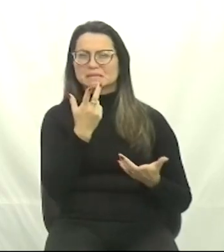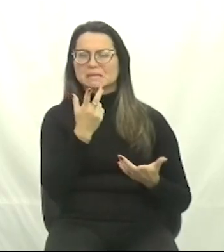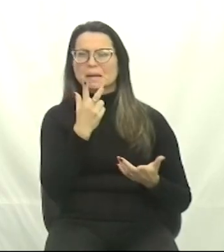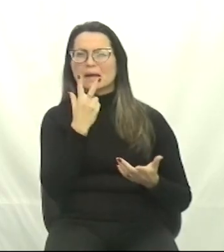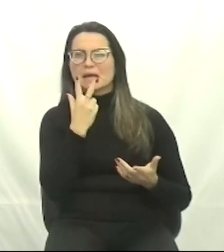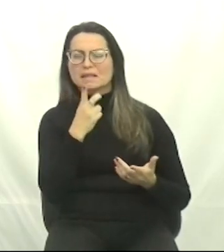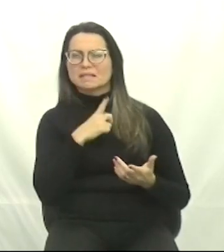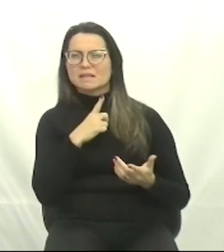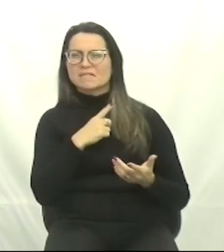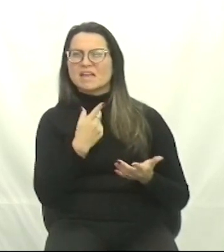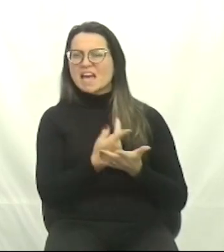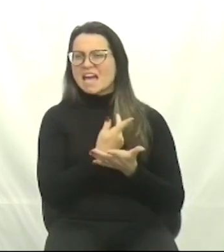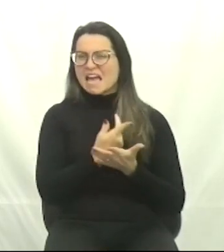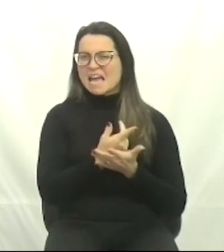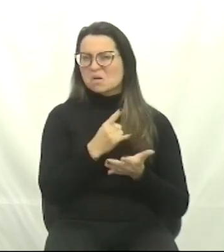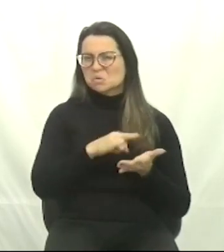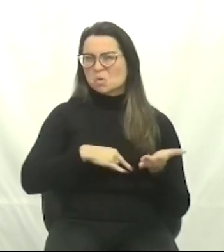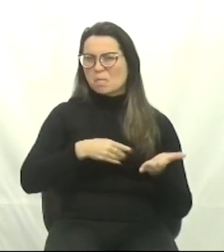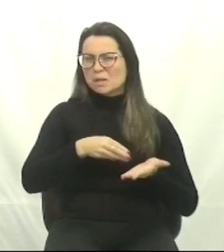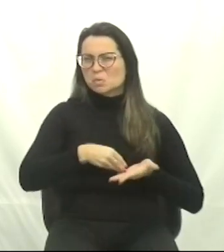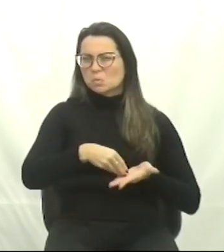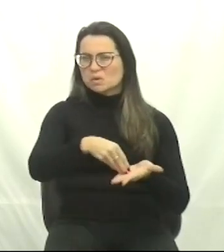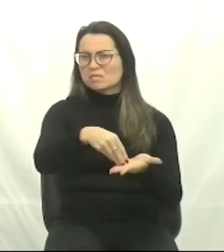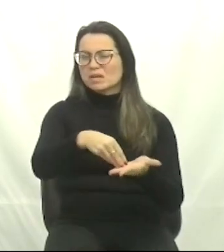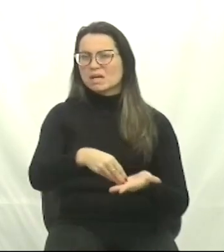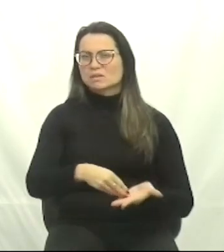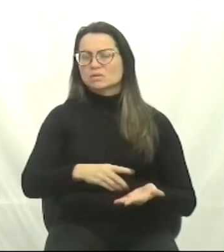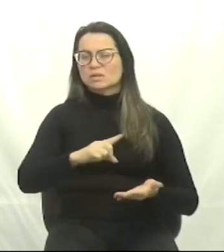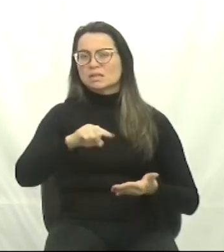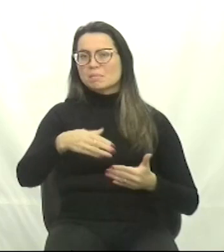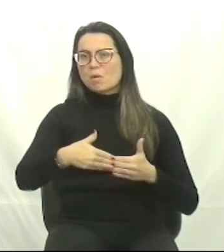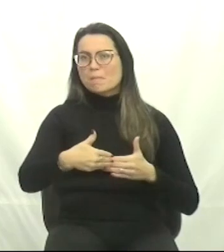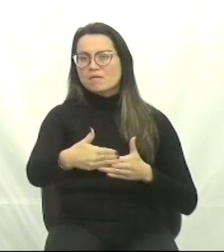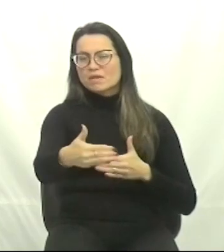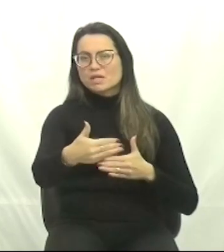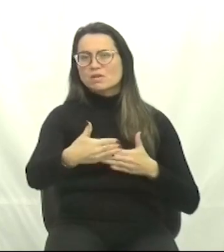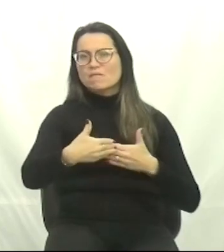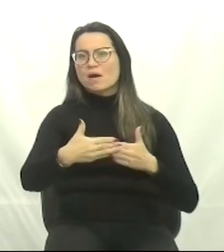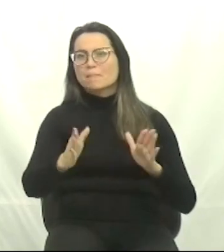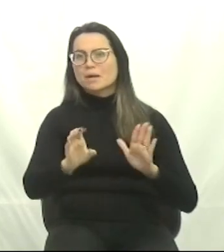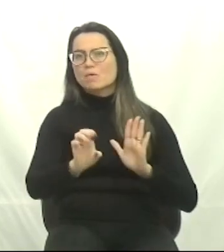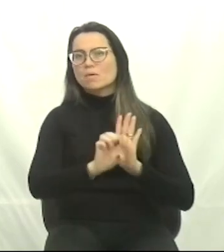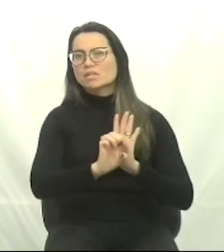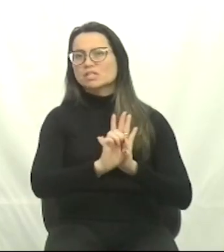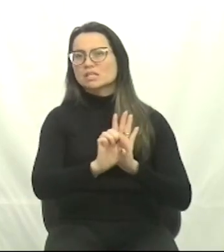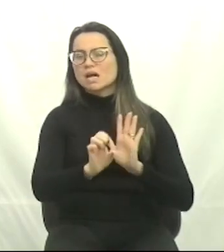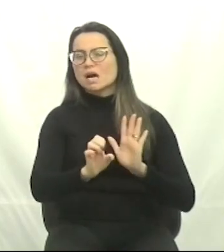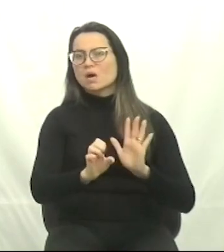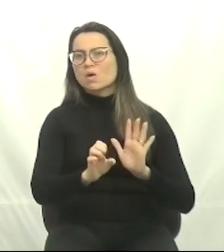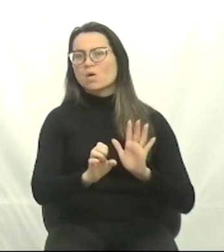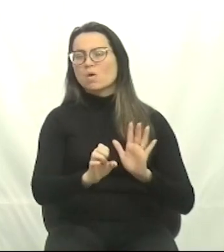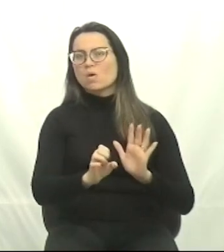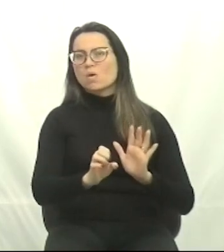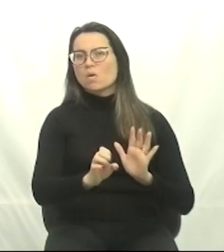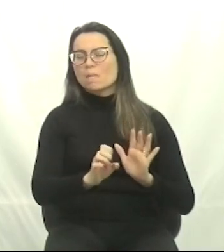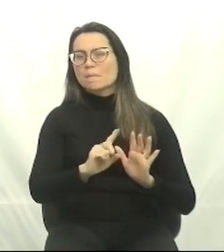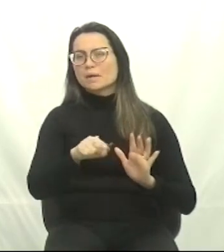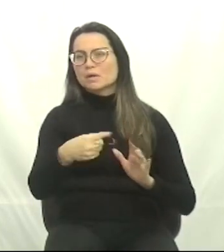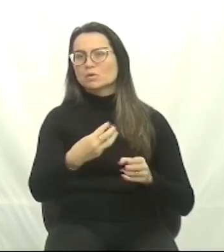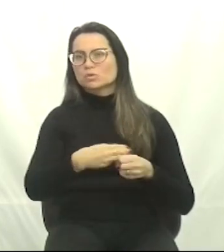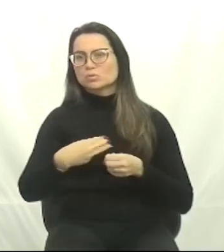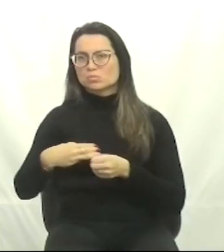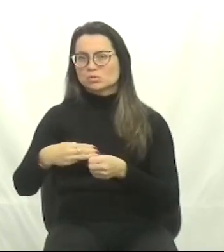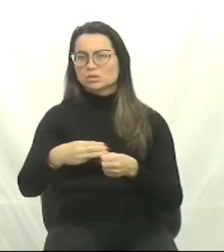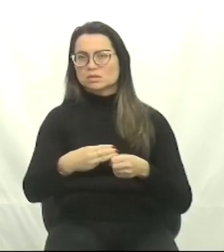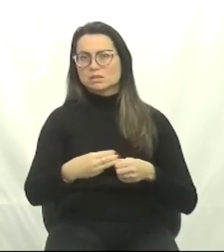documentos. Dali para frente... foi aberto um edital, um supra-edital, para que outros municípios